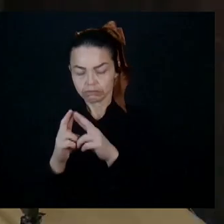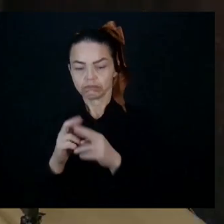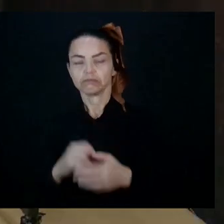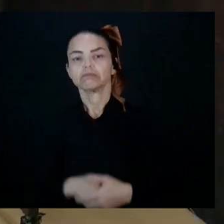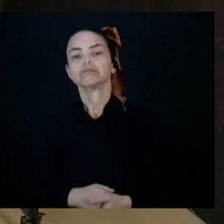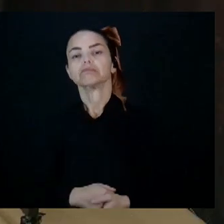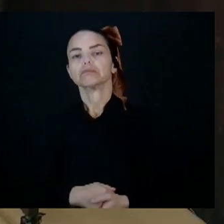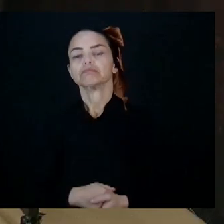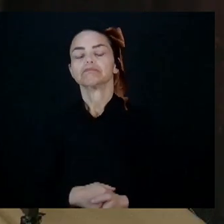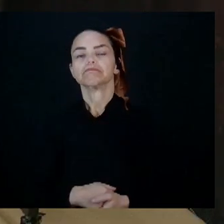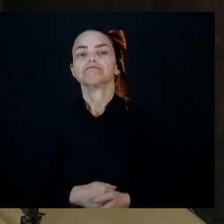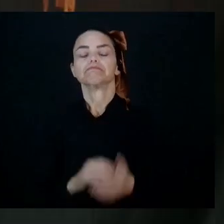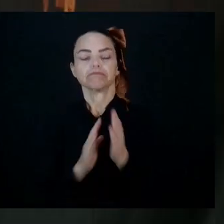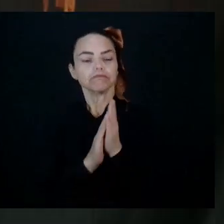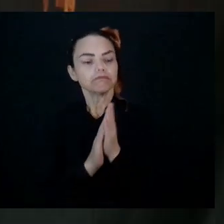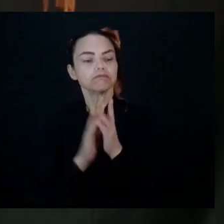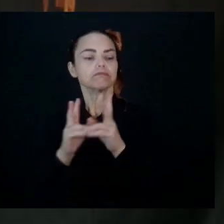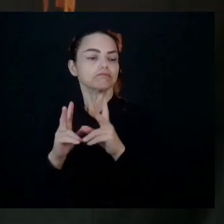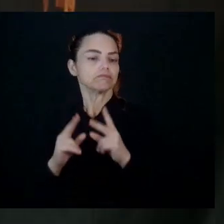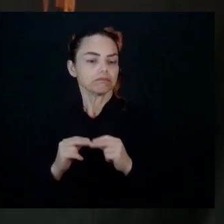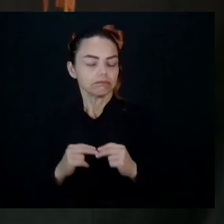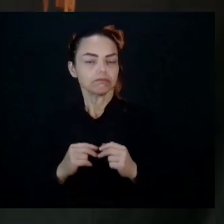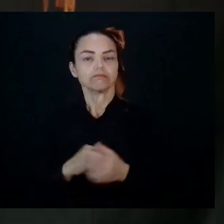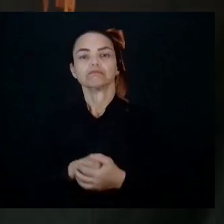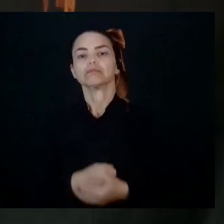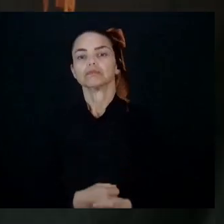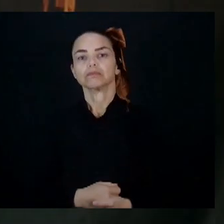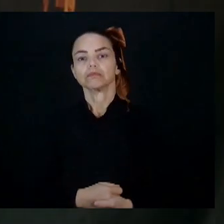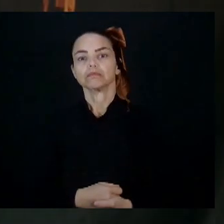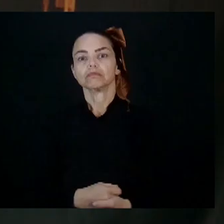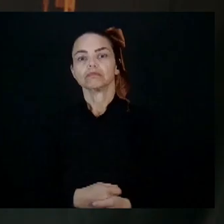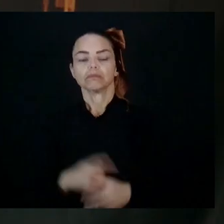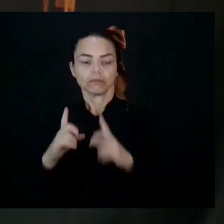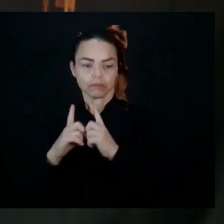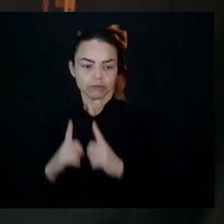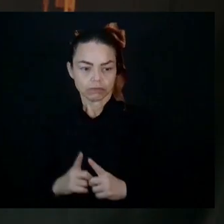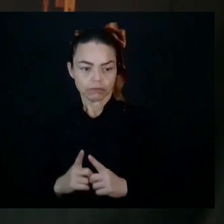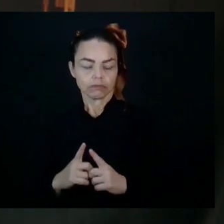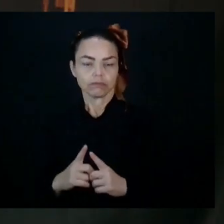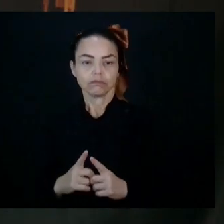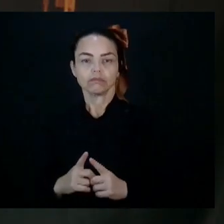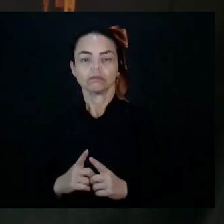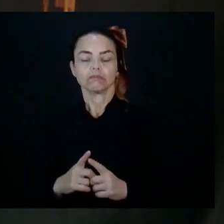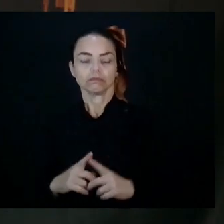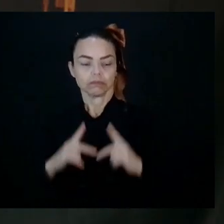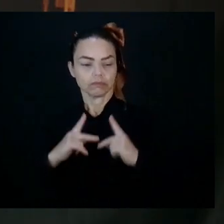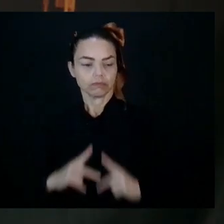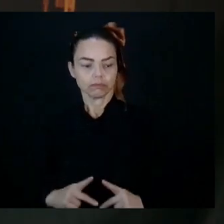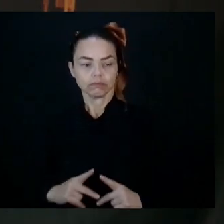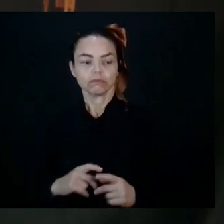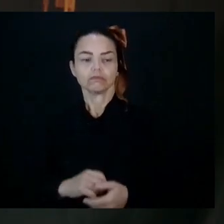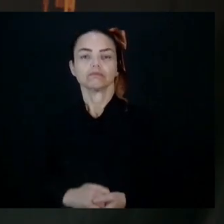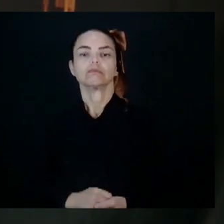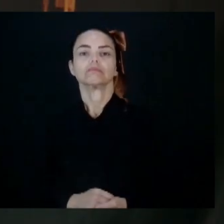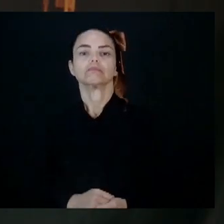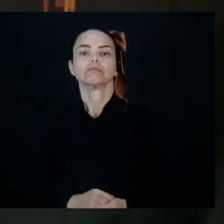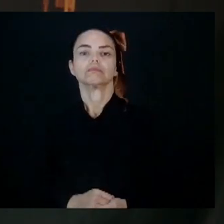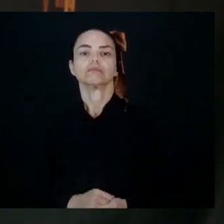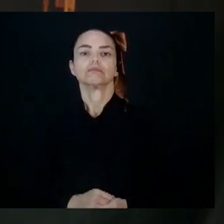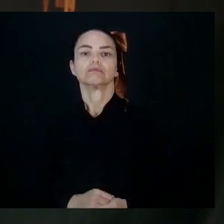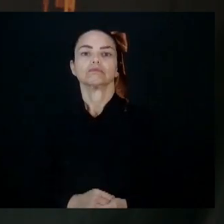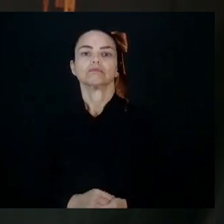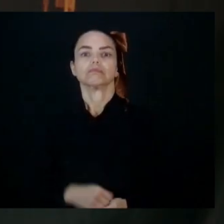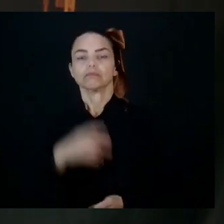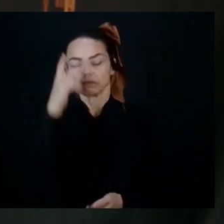Merece respeito. É isso, gente. Dignidade e uma postura, né? Uma postura de alguém que